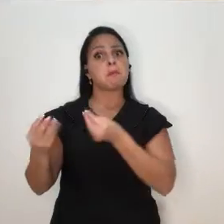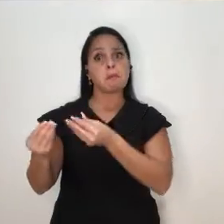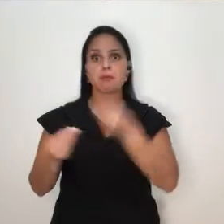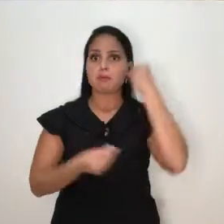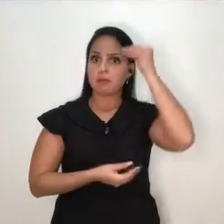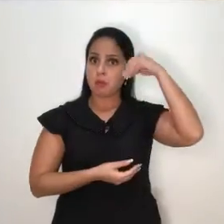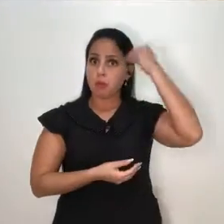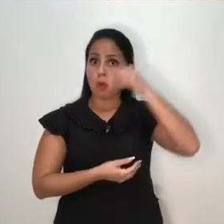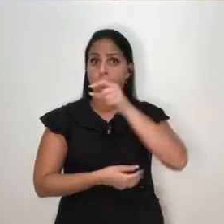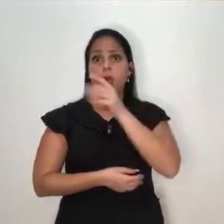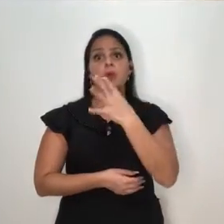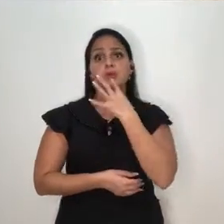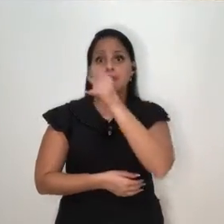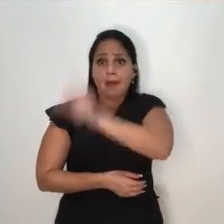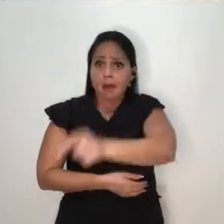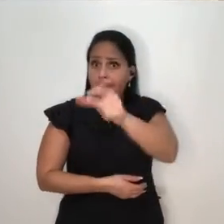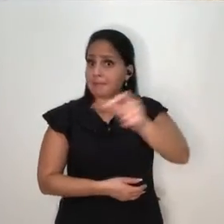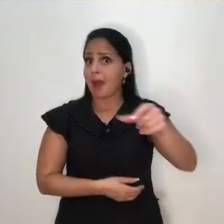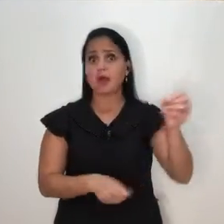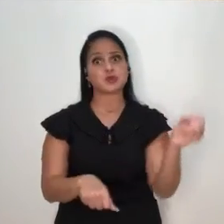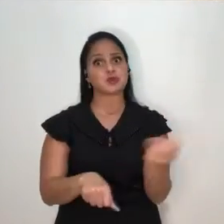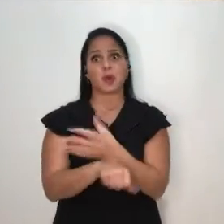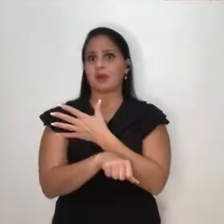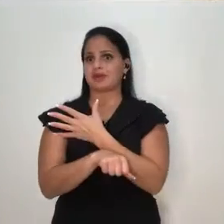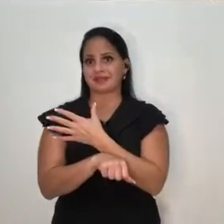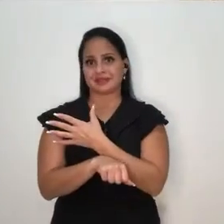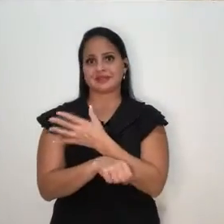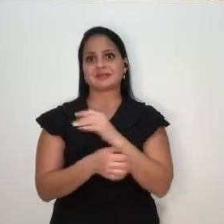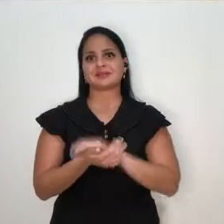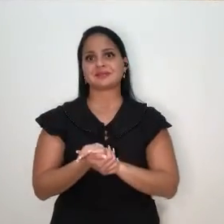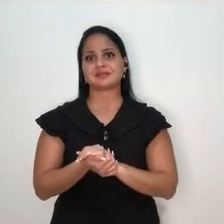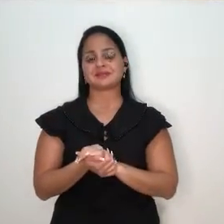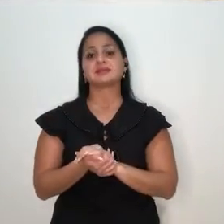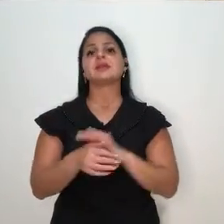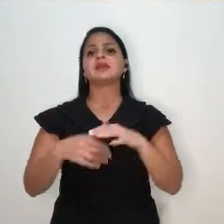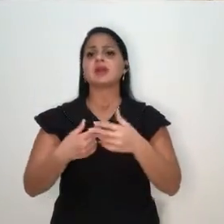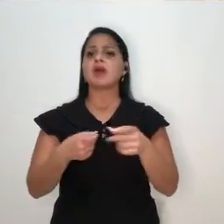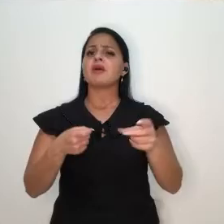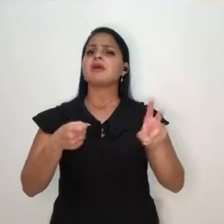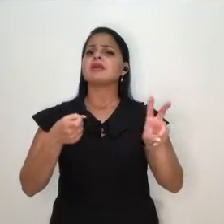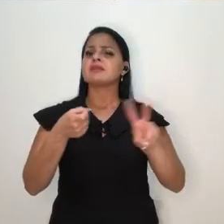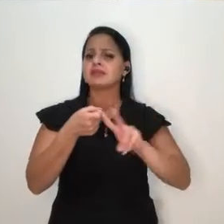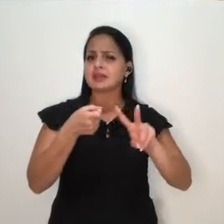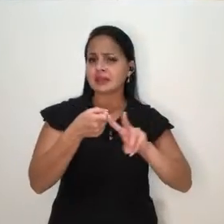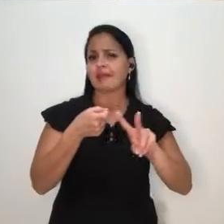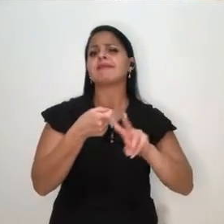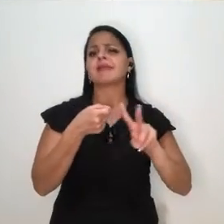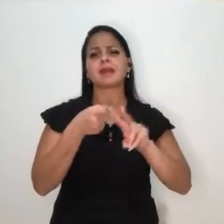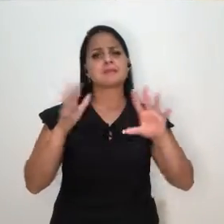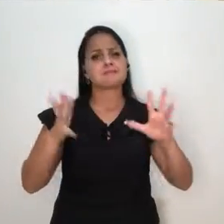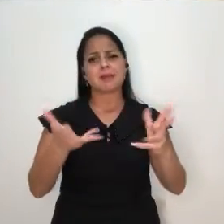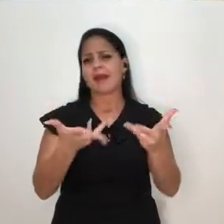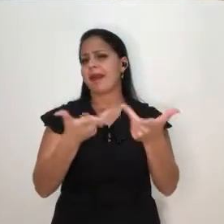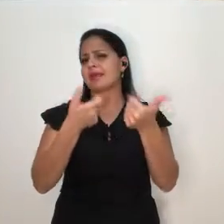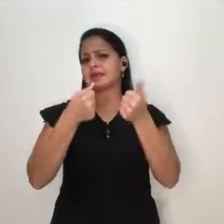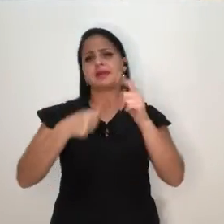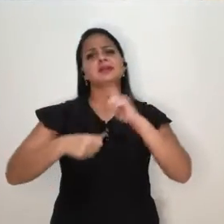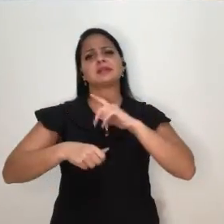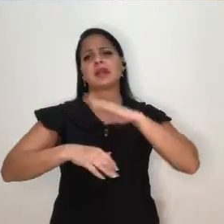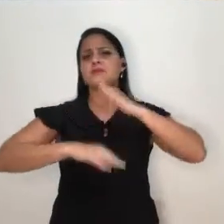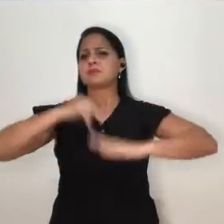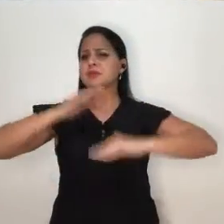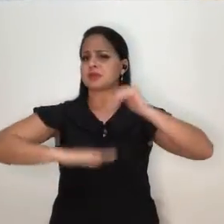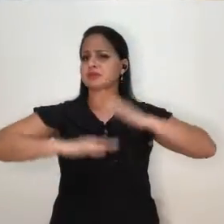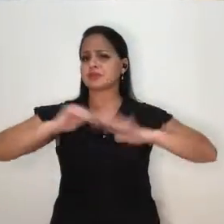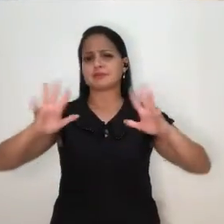nova, conheci muita gente nova. Eu faço veterinária e o hospital veterinário deles lá é sensacional. Com